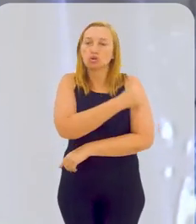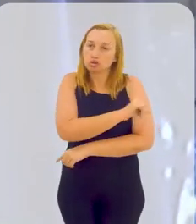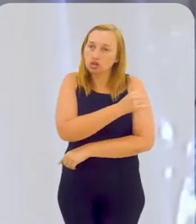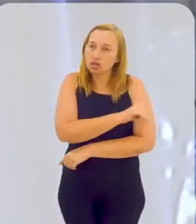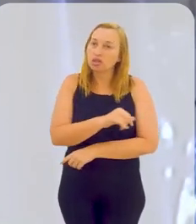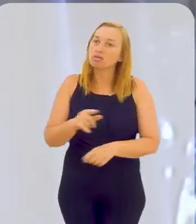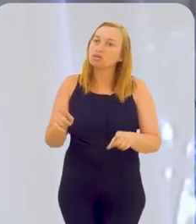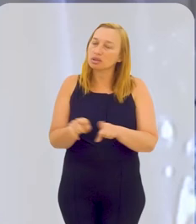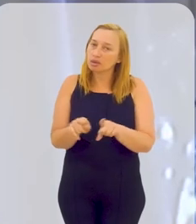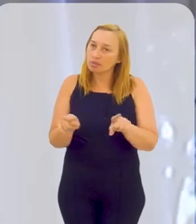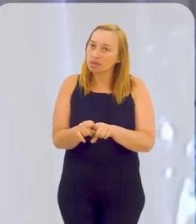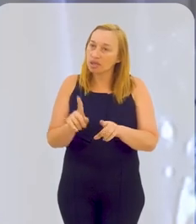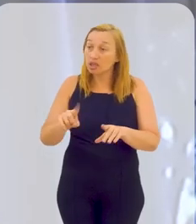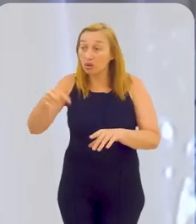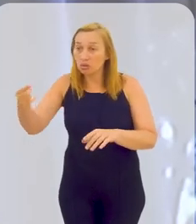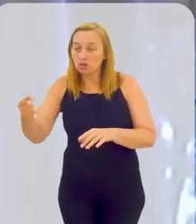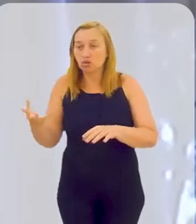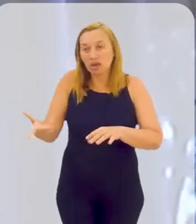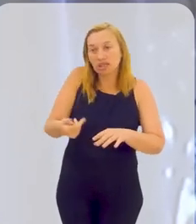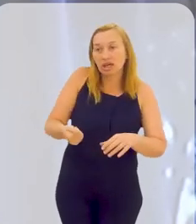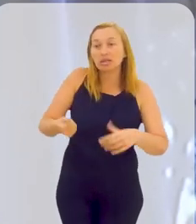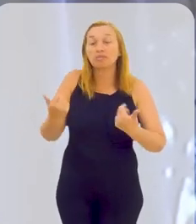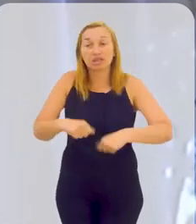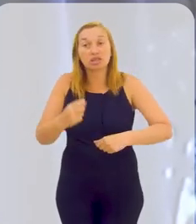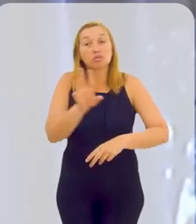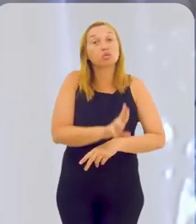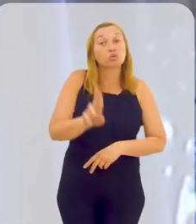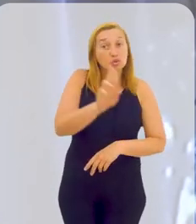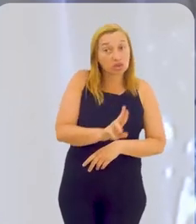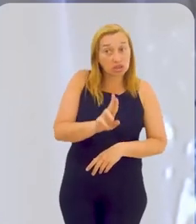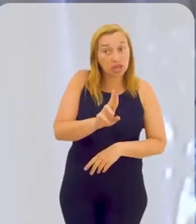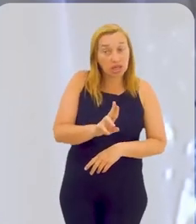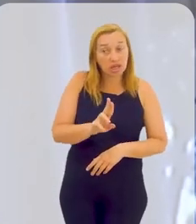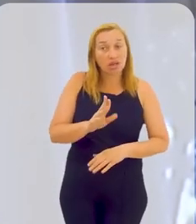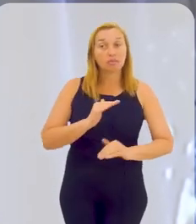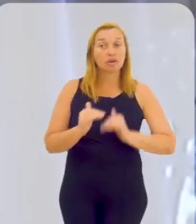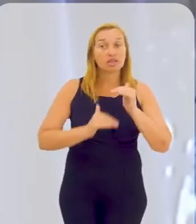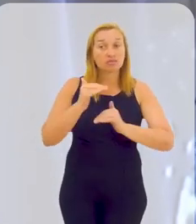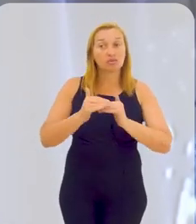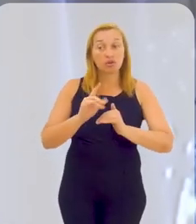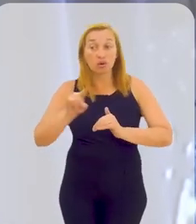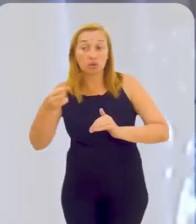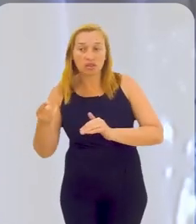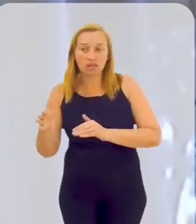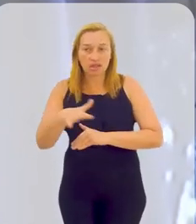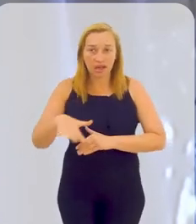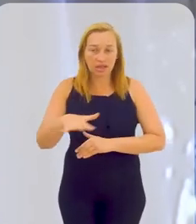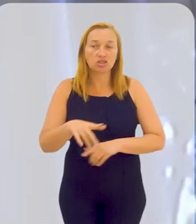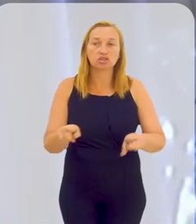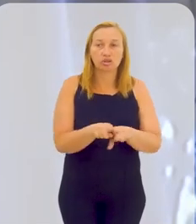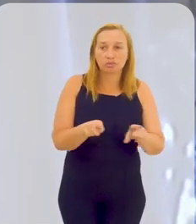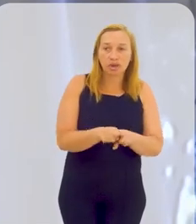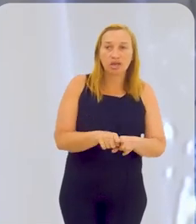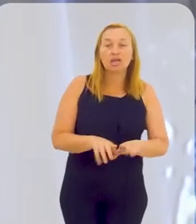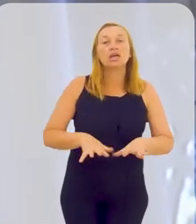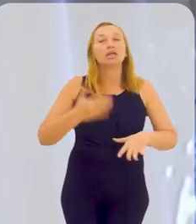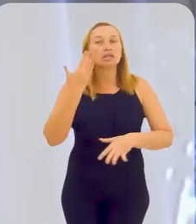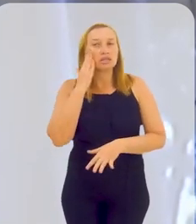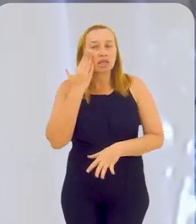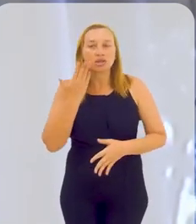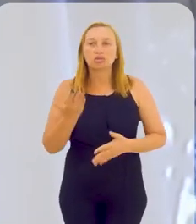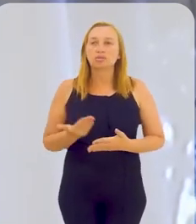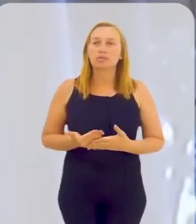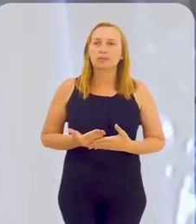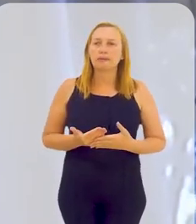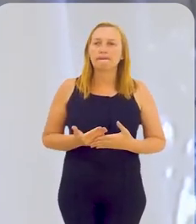Rio de Janeiro tem que estar além disso, né? Então, a gente tem que usar isso como uma dádiva para desenvolver outras áreas. E entendo